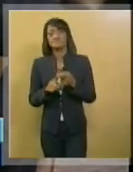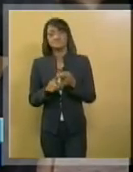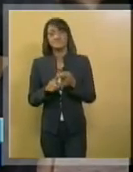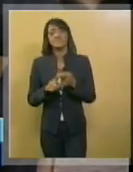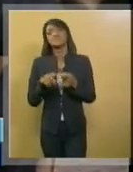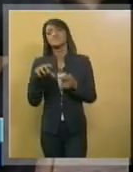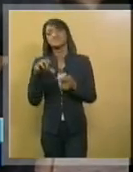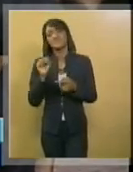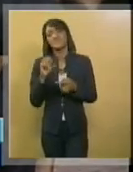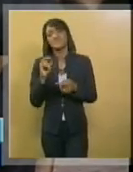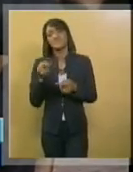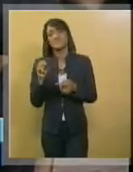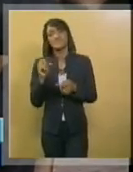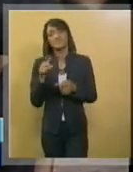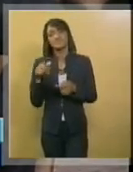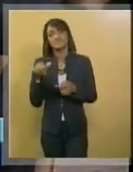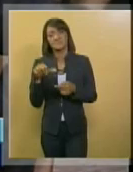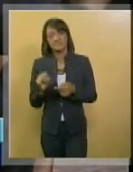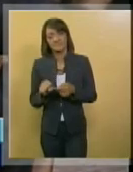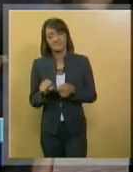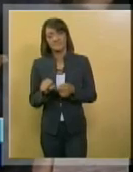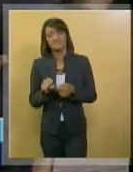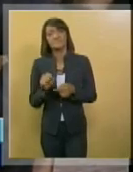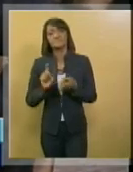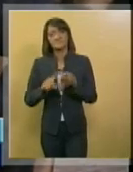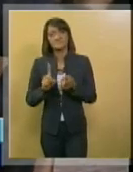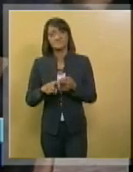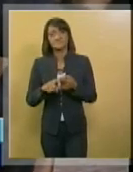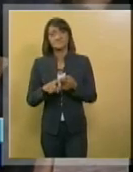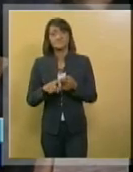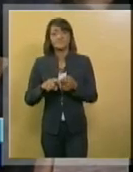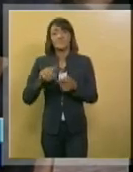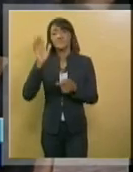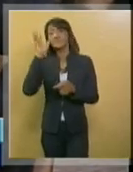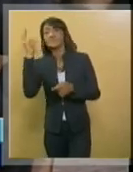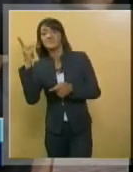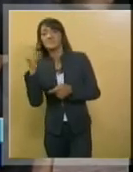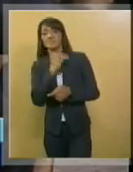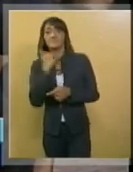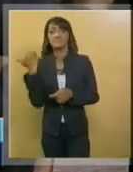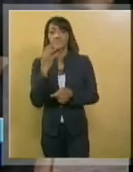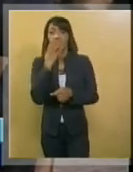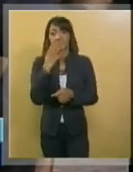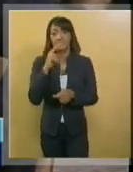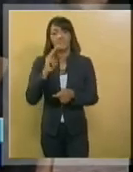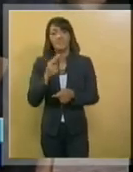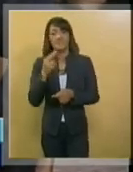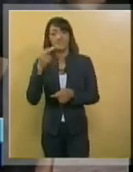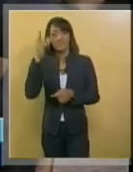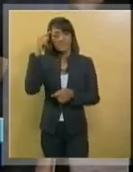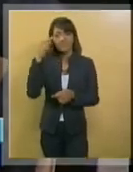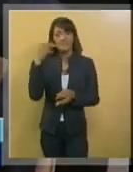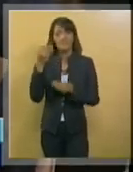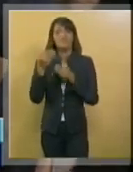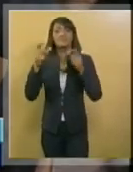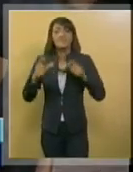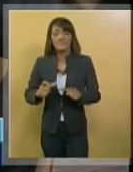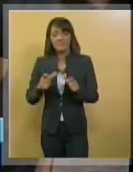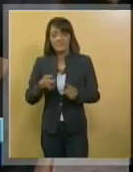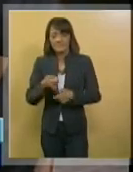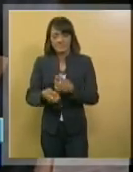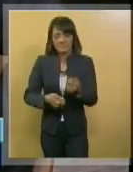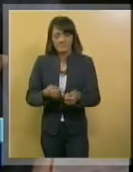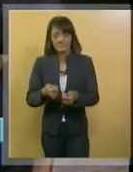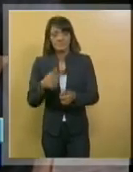tem essa questão do descarte, infelizmente, dos animais, dos corpos dos animais depois de mortos, ou seja, vários temas que, com certeza, né, em 20